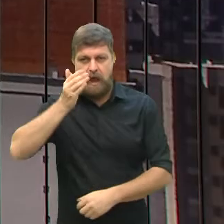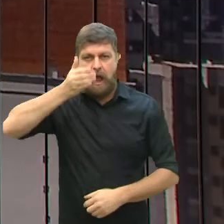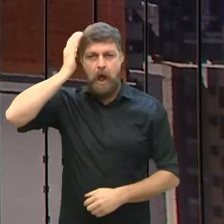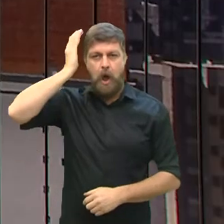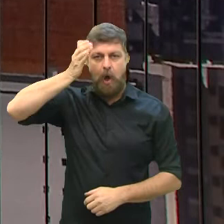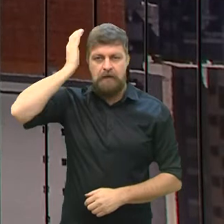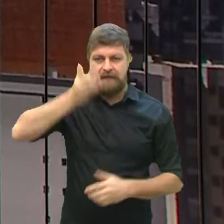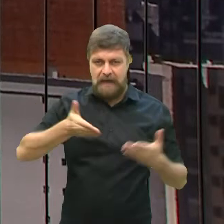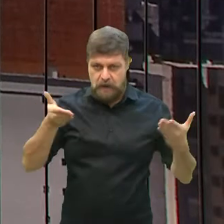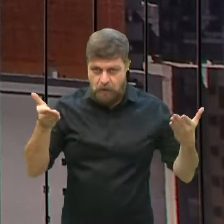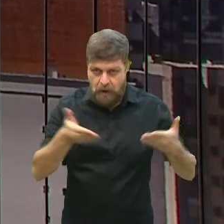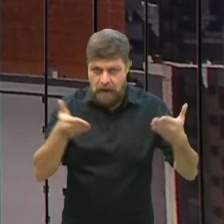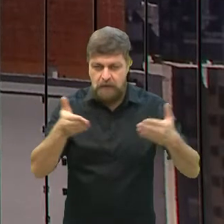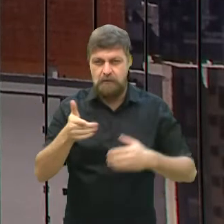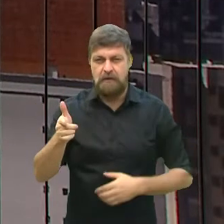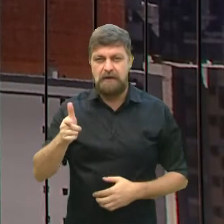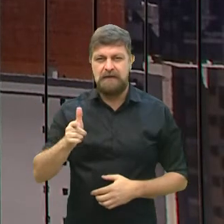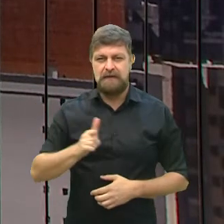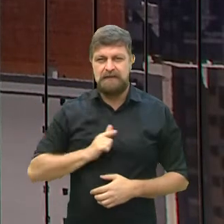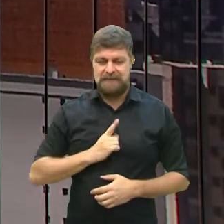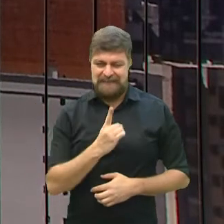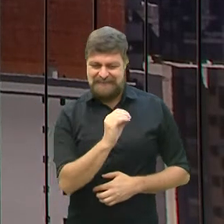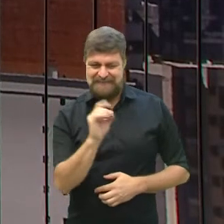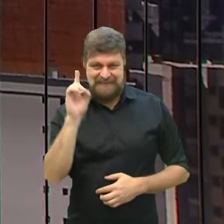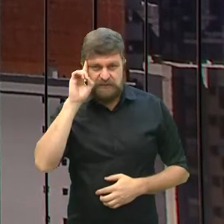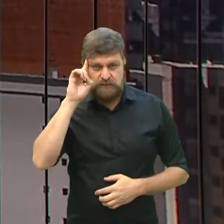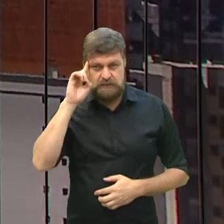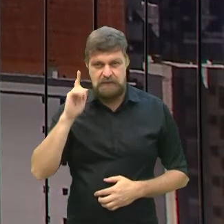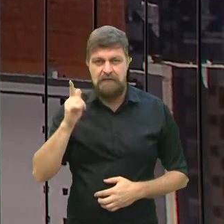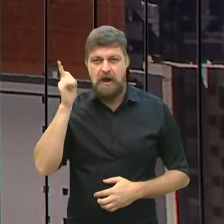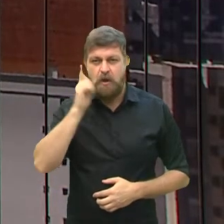vai agora, ainda nos 100 dias, assinar aí,